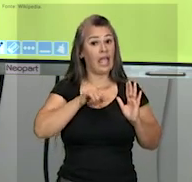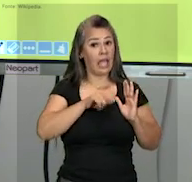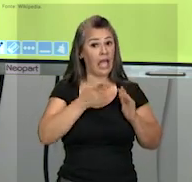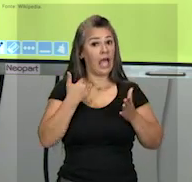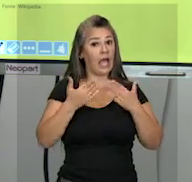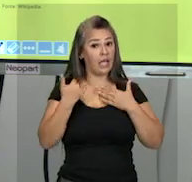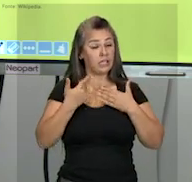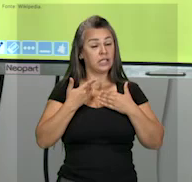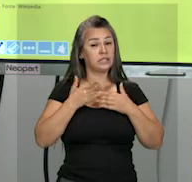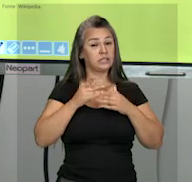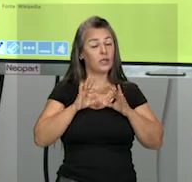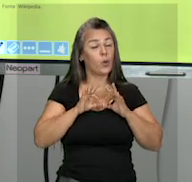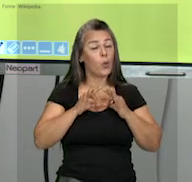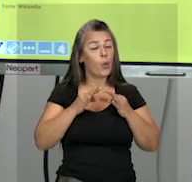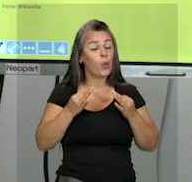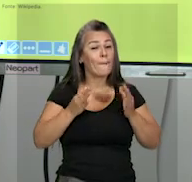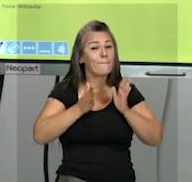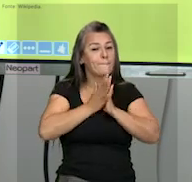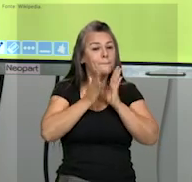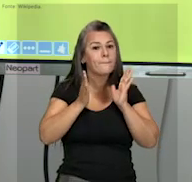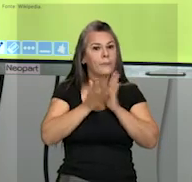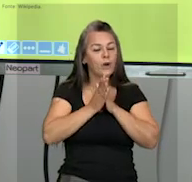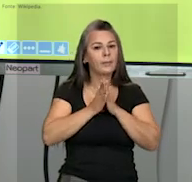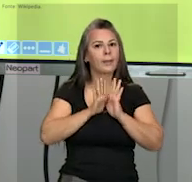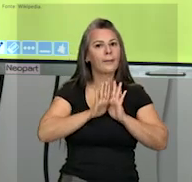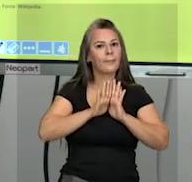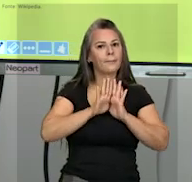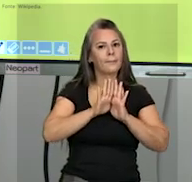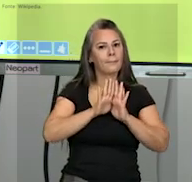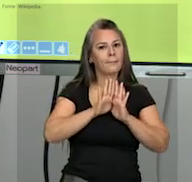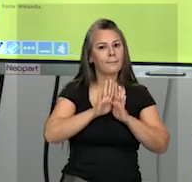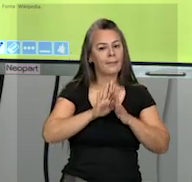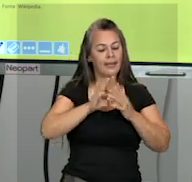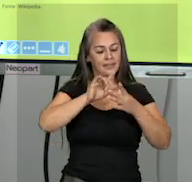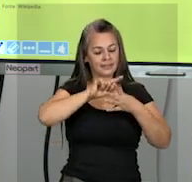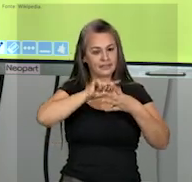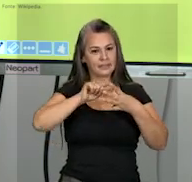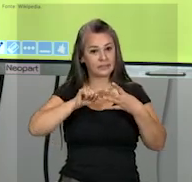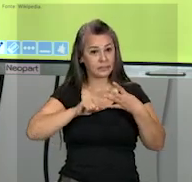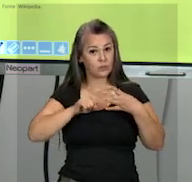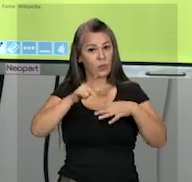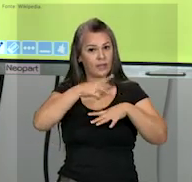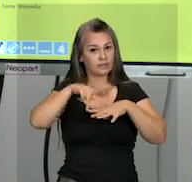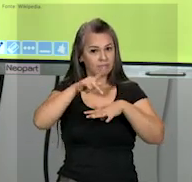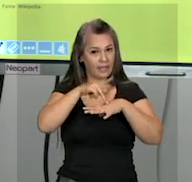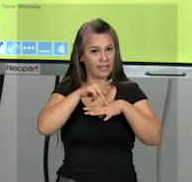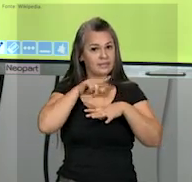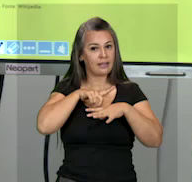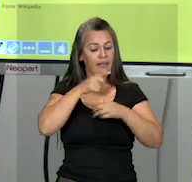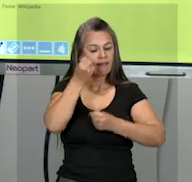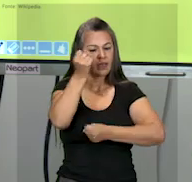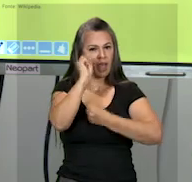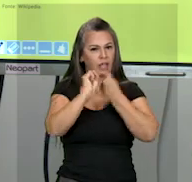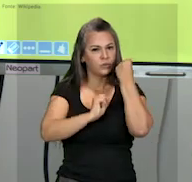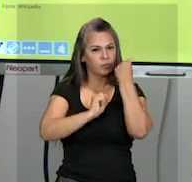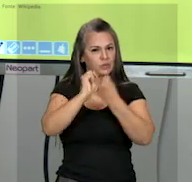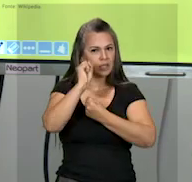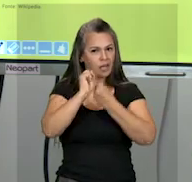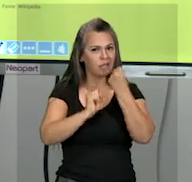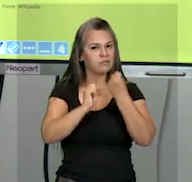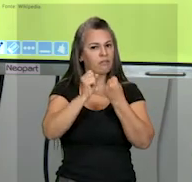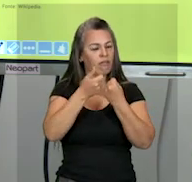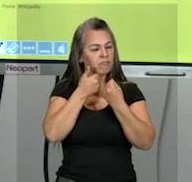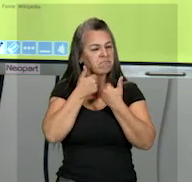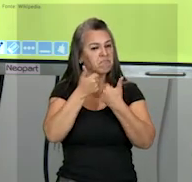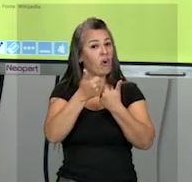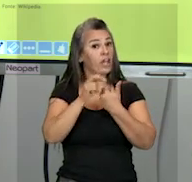trabalho. Só que o modelo de industrialização dos tigres asiáticos foi muito diferente do nosso brasileiro, argentino,